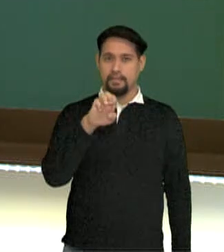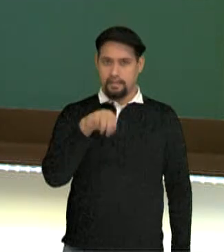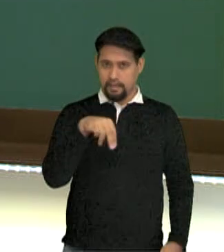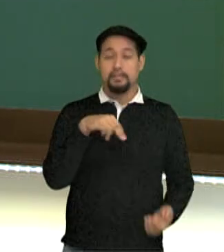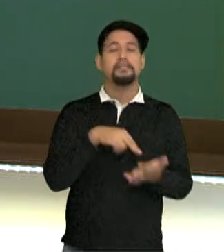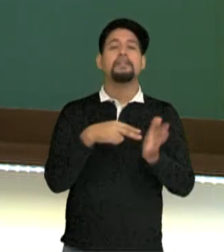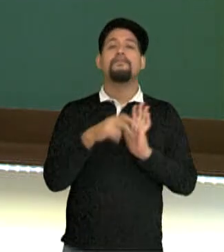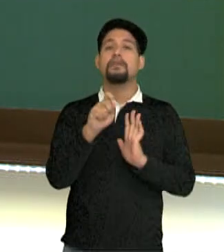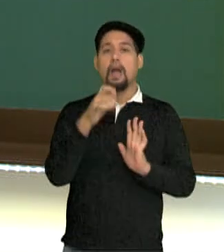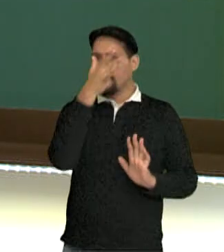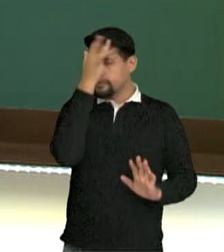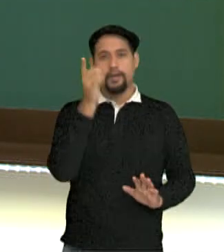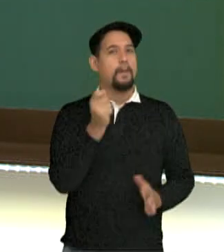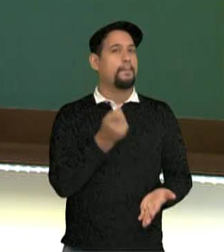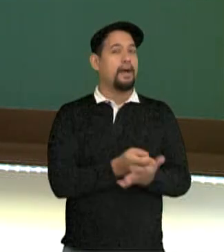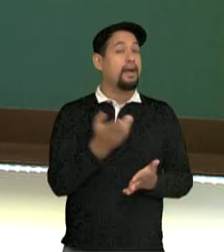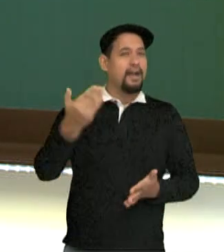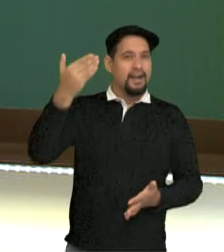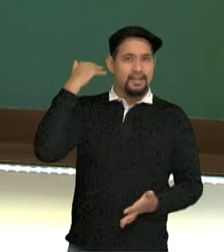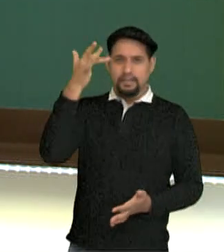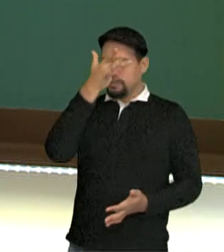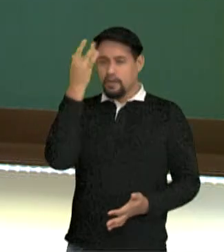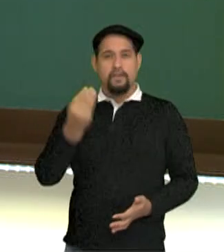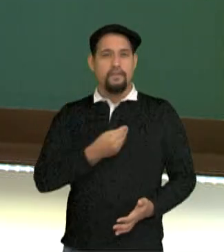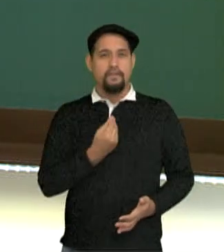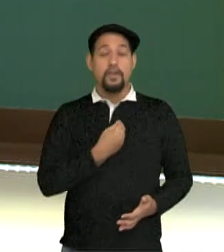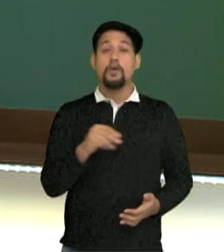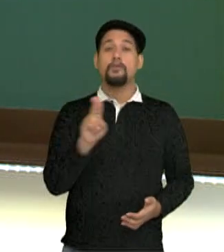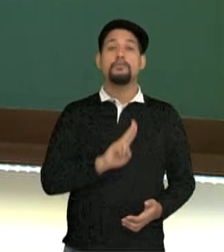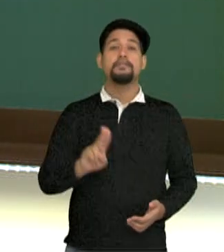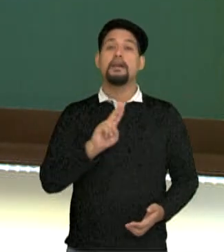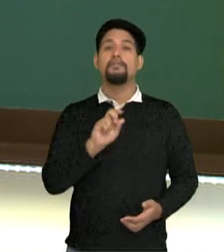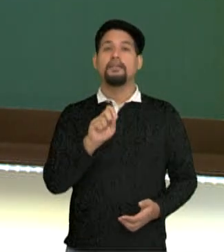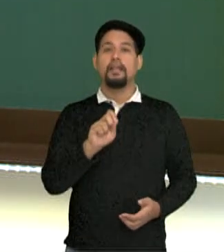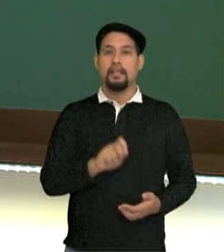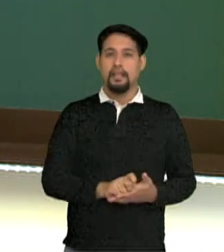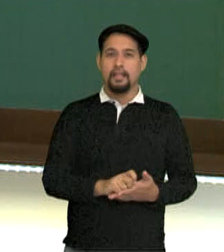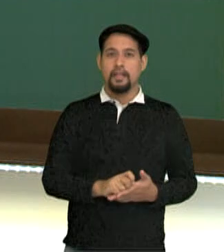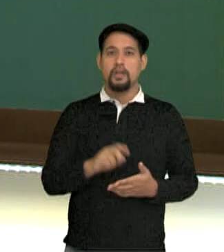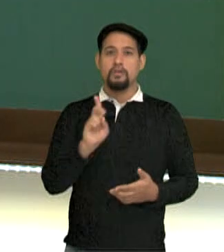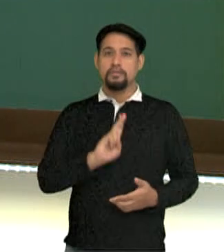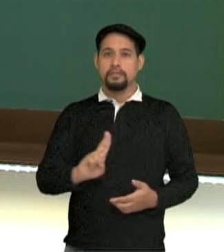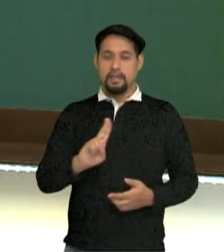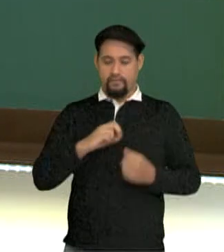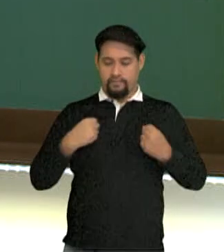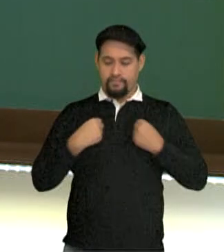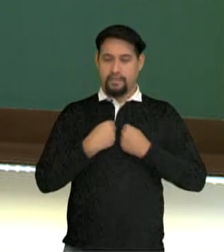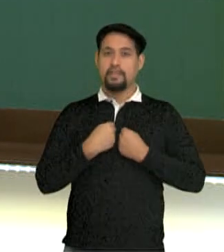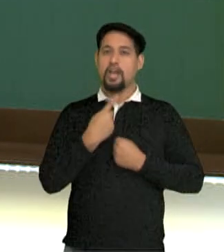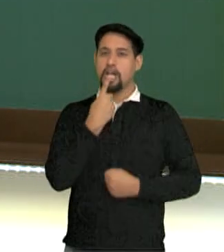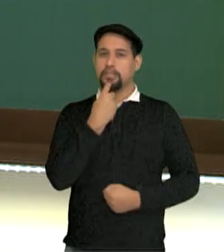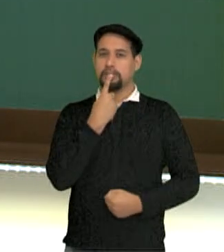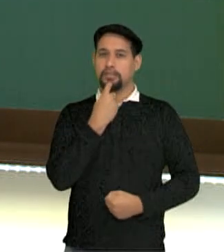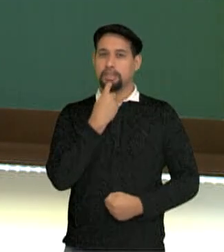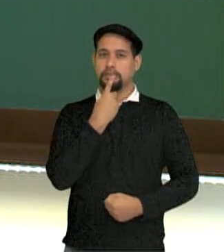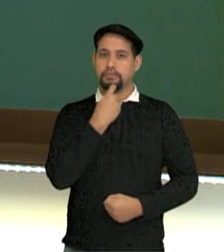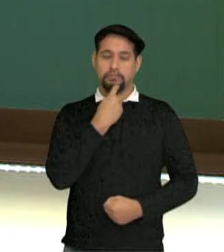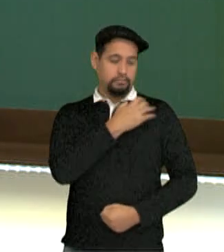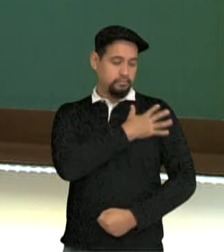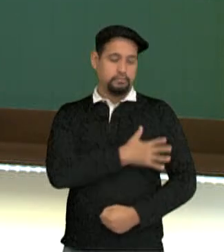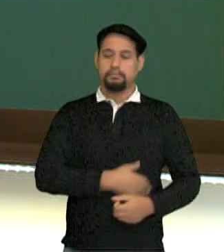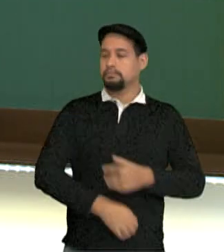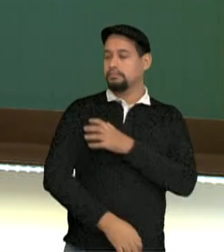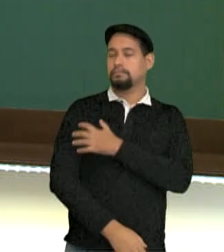as pessoas que trabalhavam em empresas de cobrança usavam o famoso terno vermelho. Então a pessoa ia com o terno vermelho,